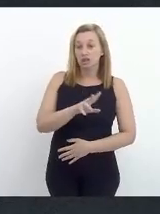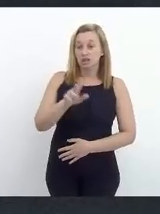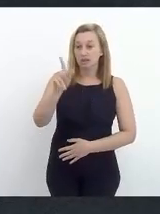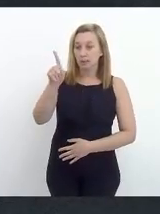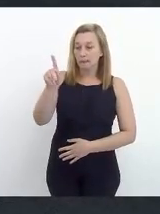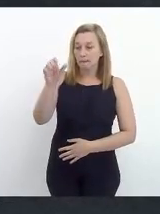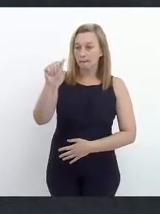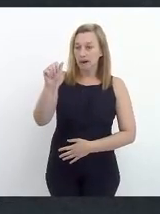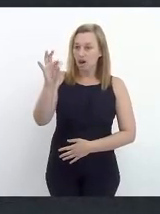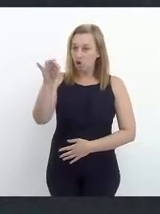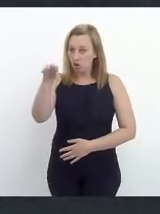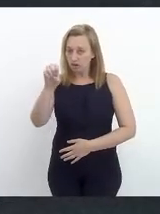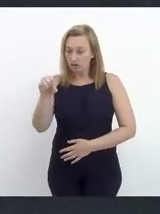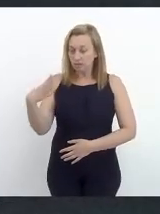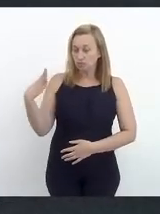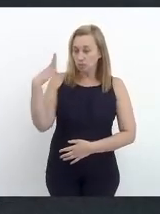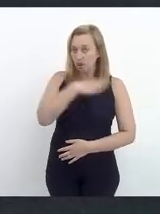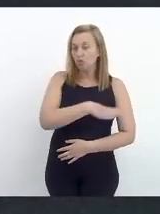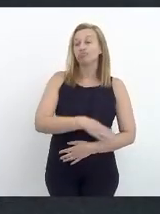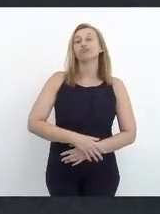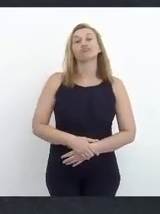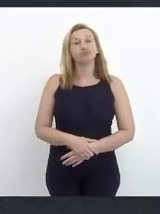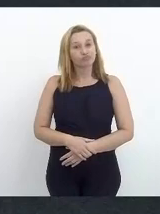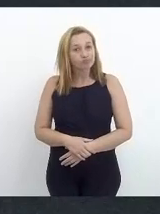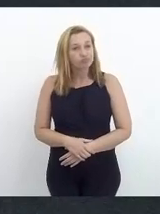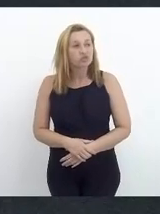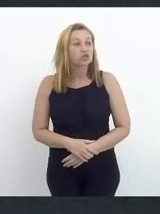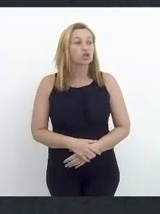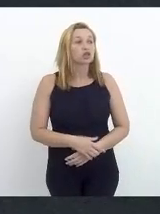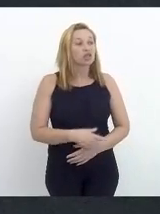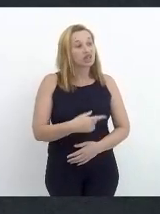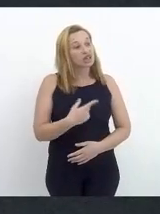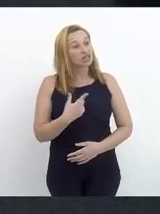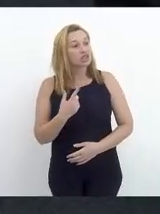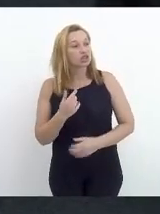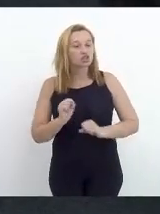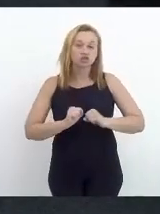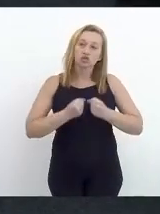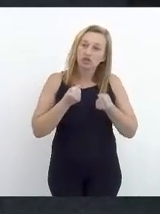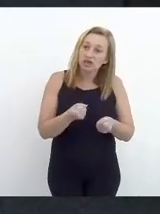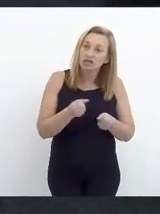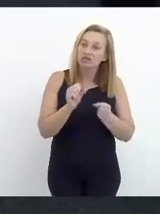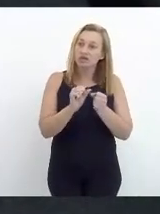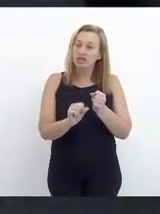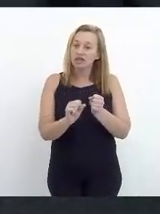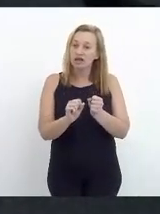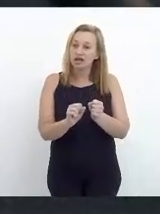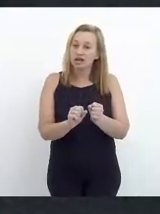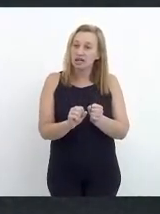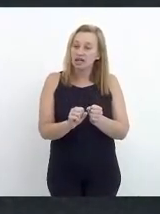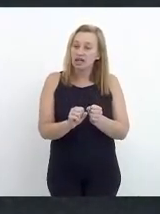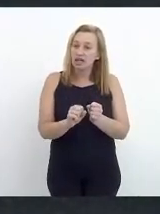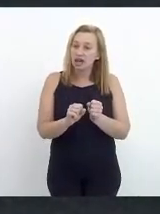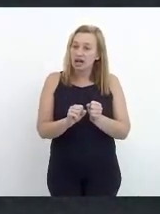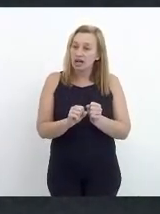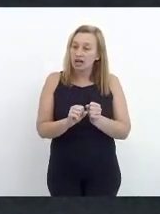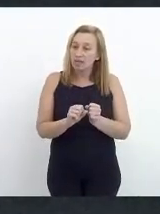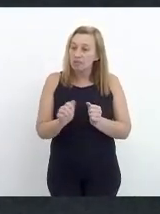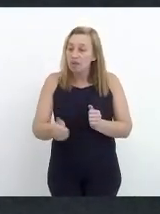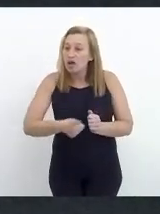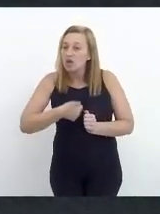todos chamam, da maldade. E o que a gente tem tentado fazer é mitigar esse pacote.